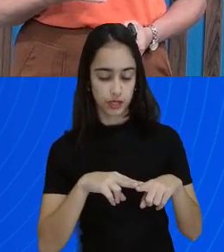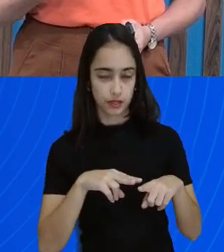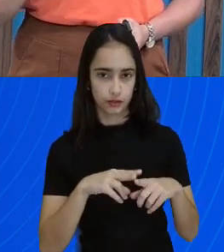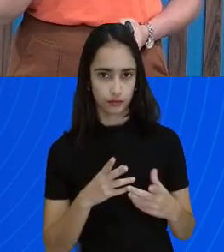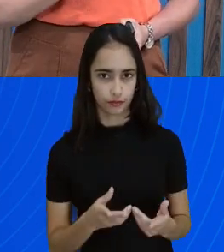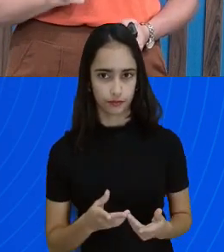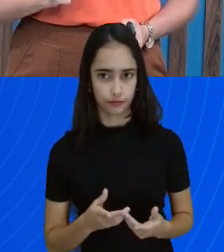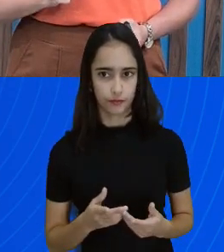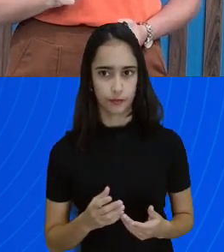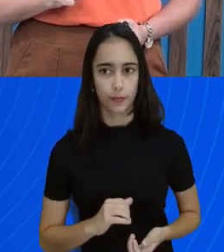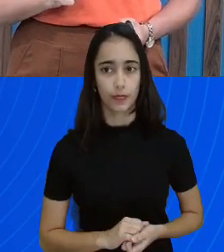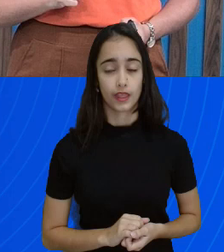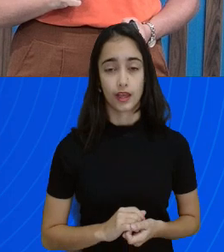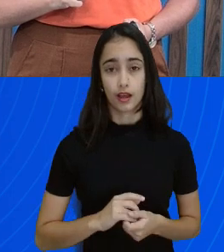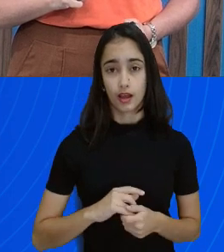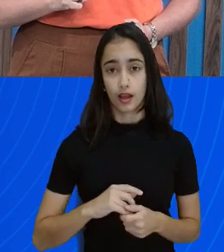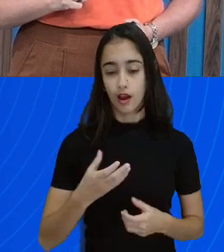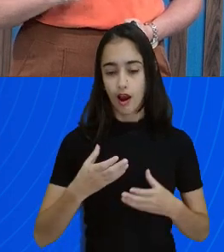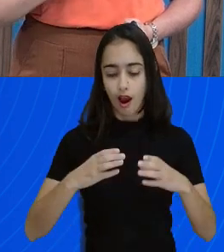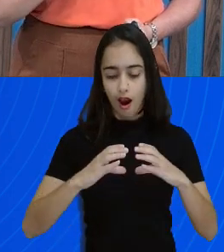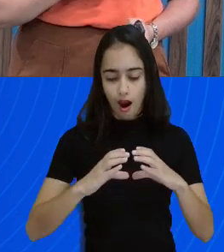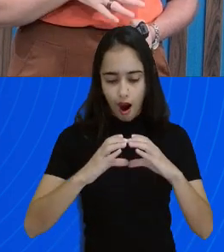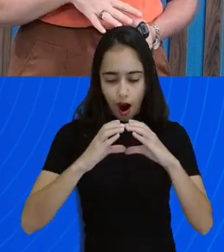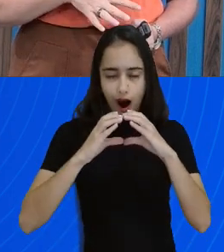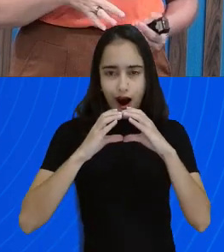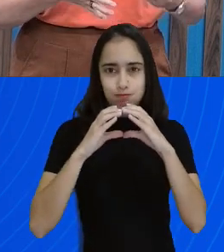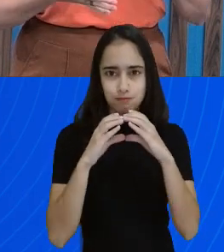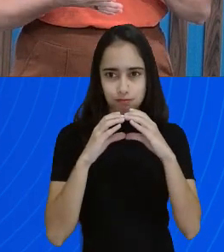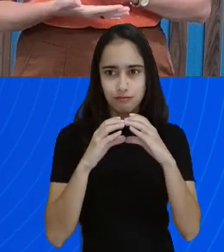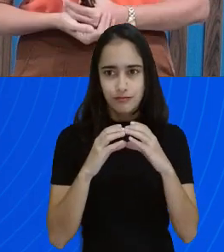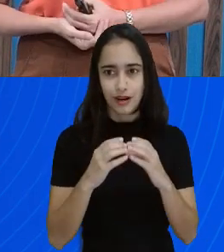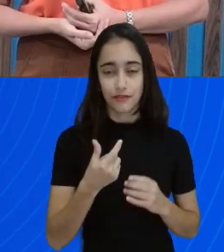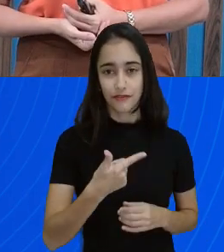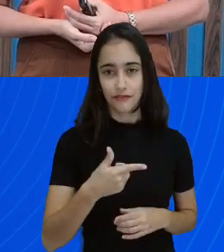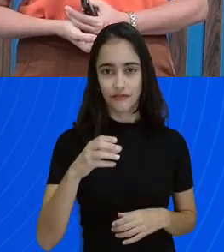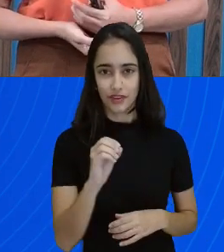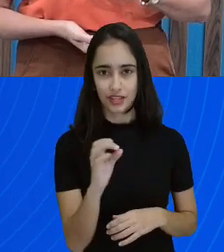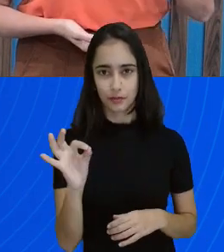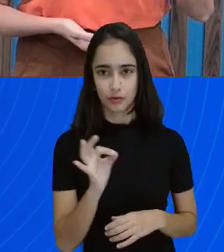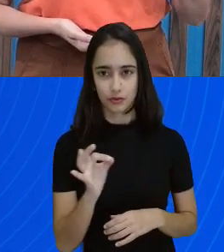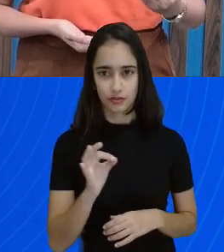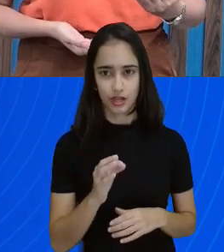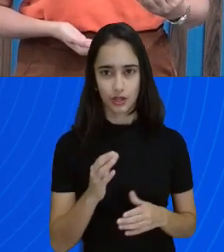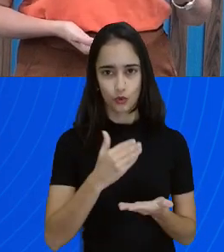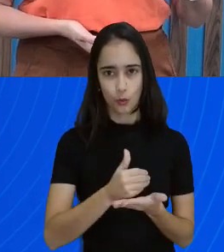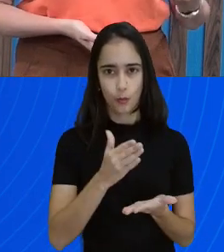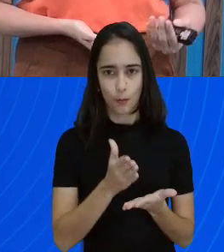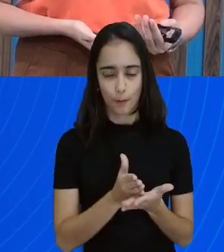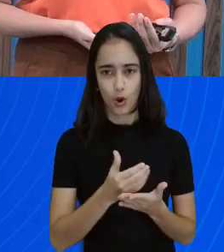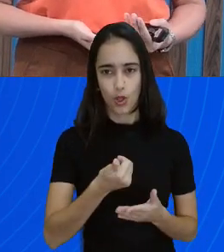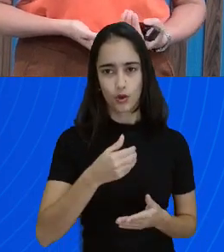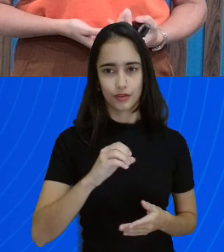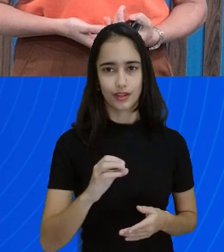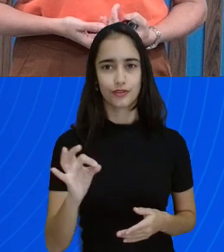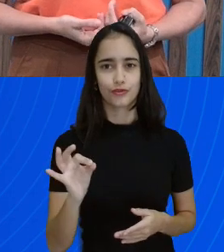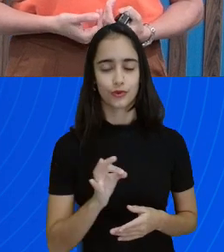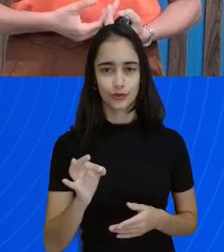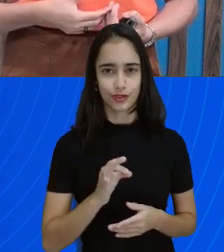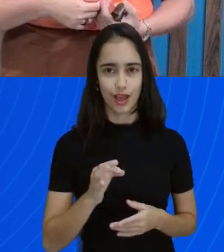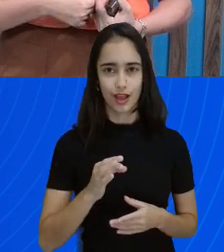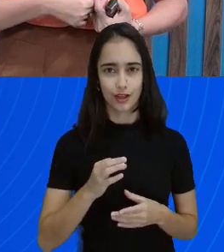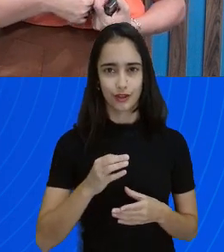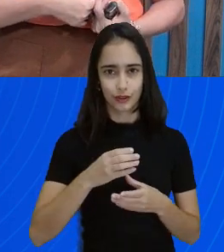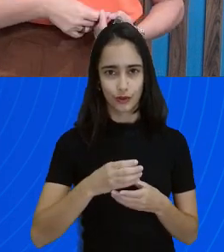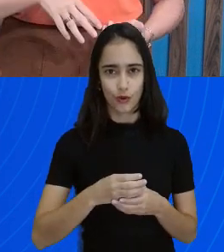Hambúrguer, 20% das crianças. Bolo, 10%. Coxinha, 25% das